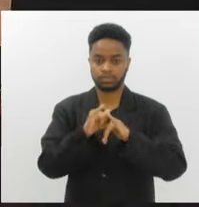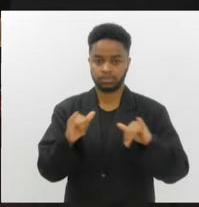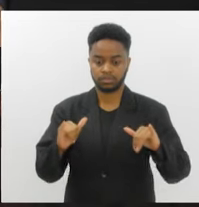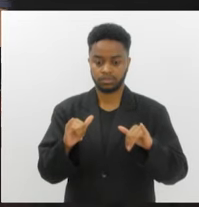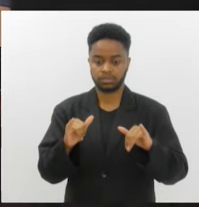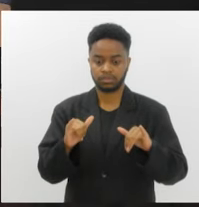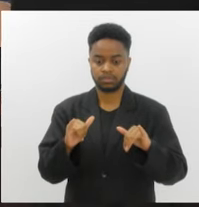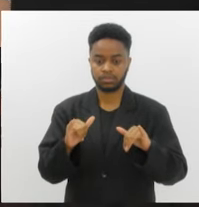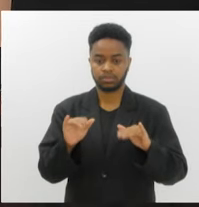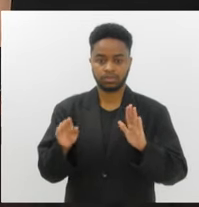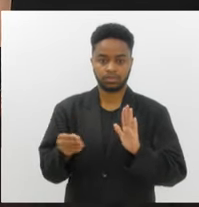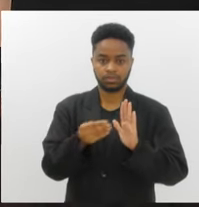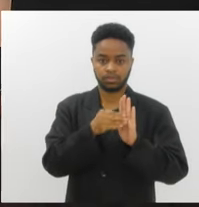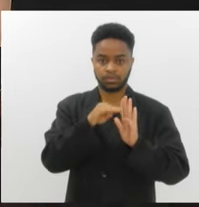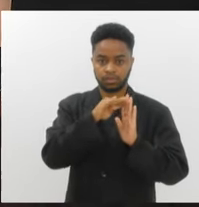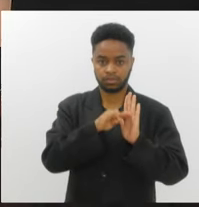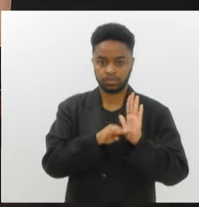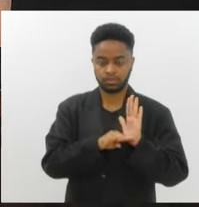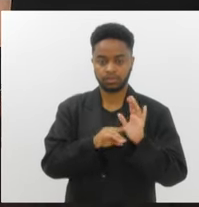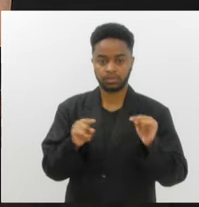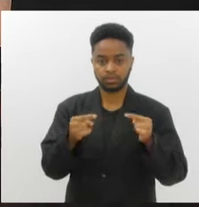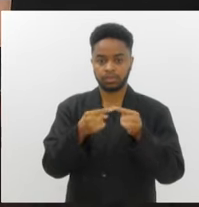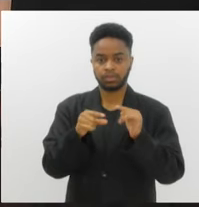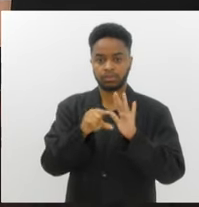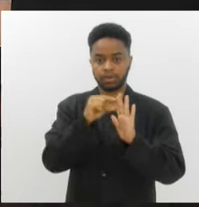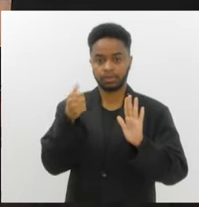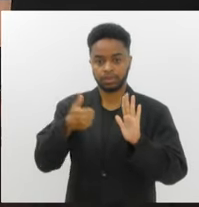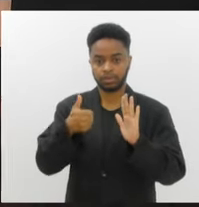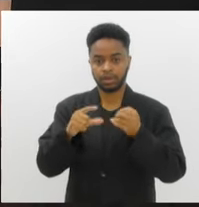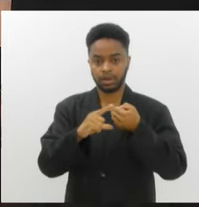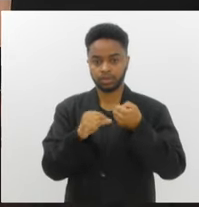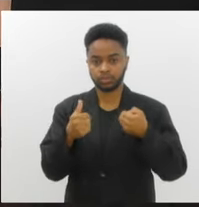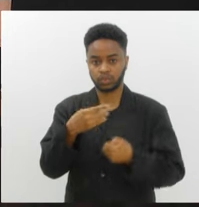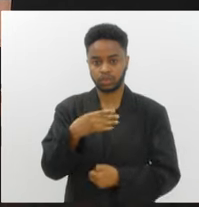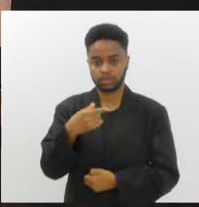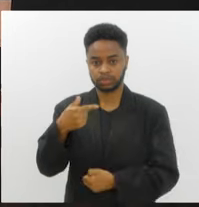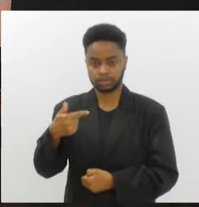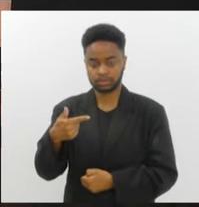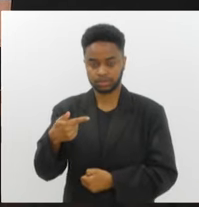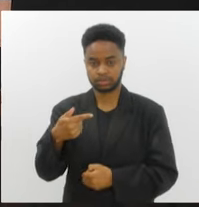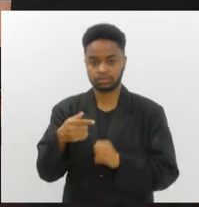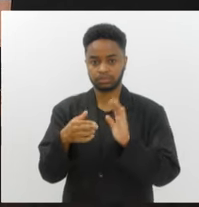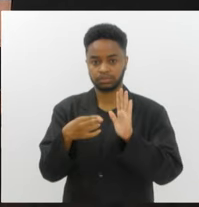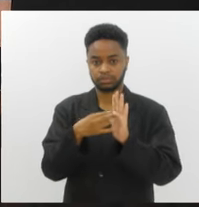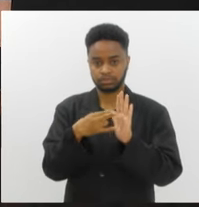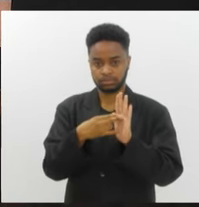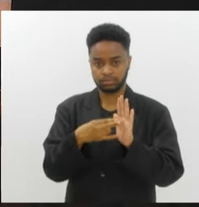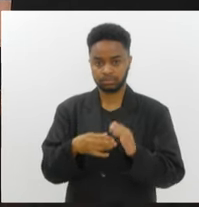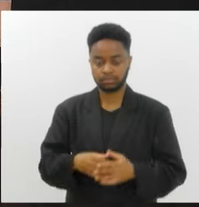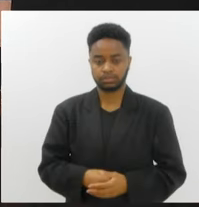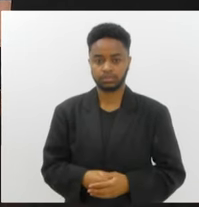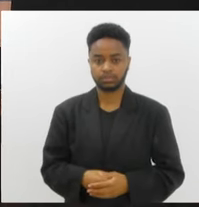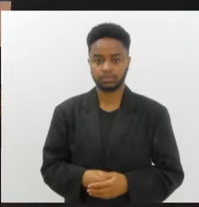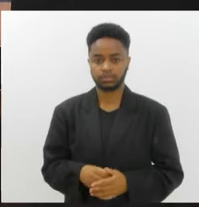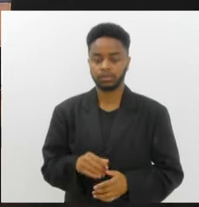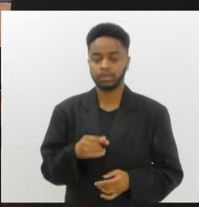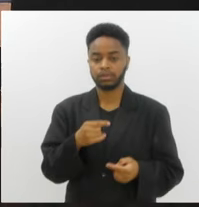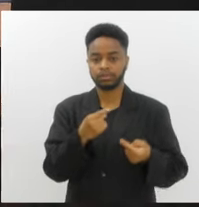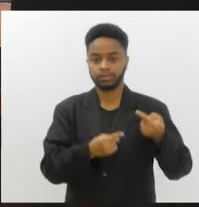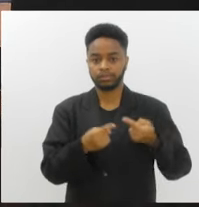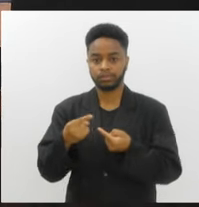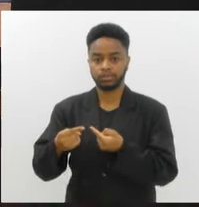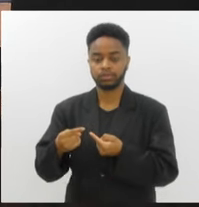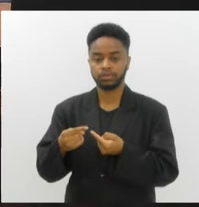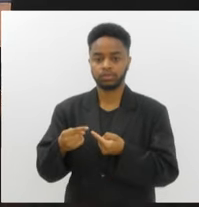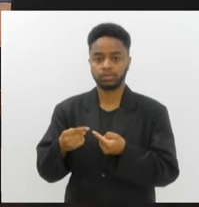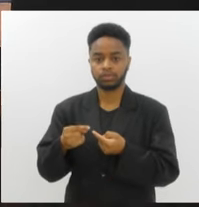Anuncio, incluído na ordem do dia, de acordo com o parágrafo 1º do artigo 47 do Regimento Interno, em tramitação ordinária em